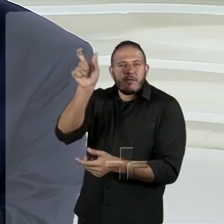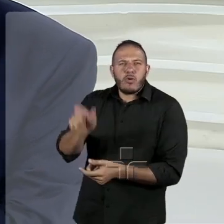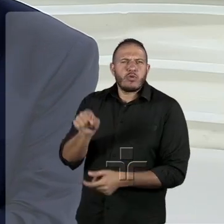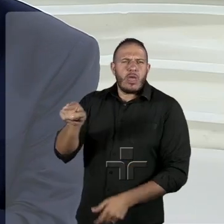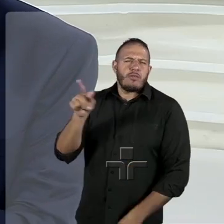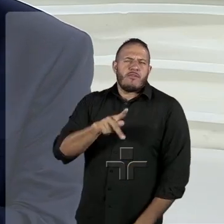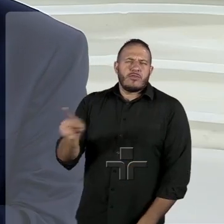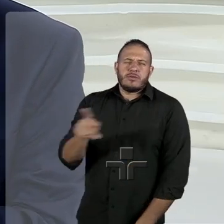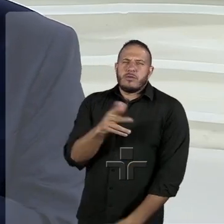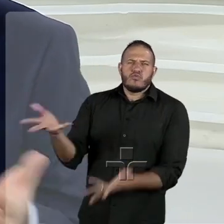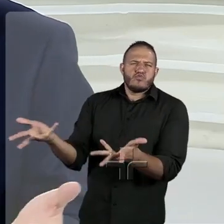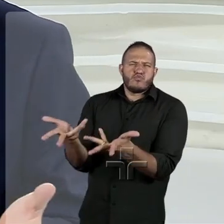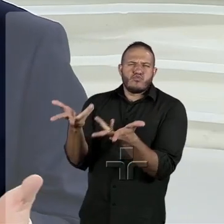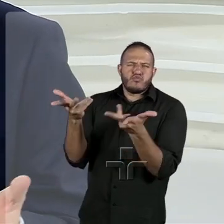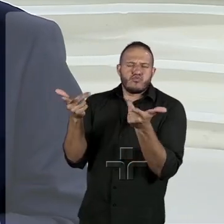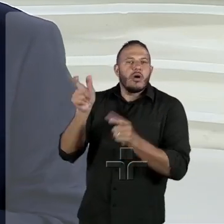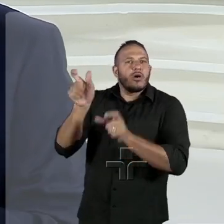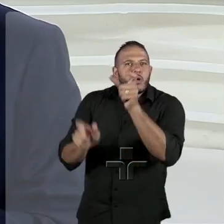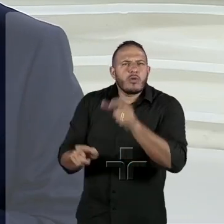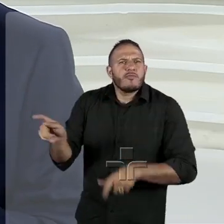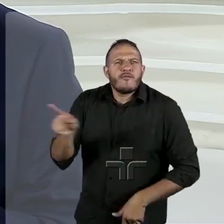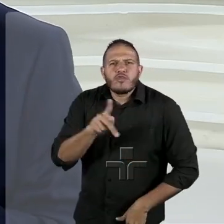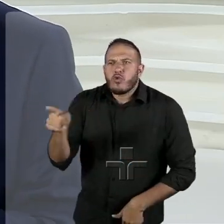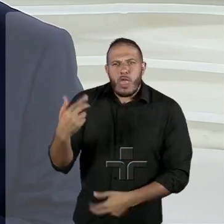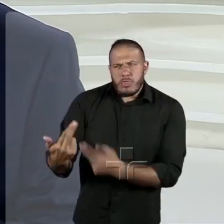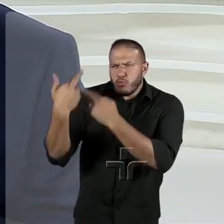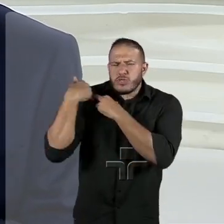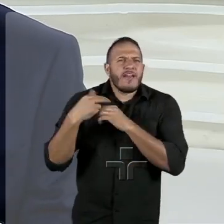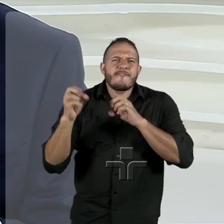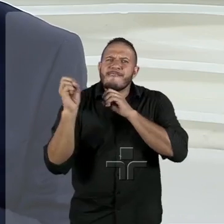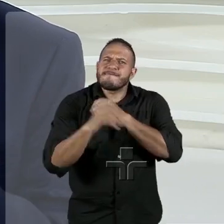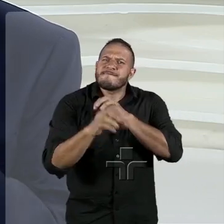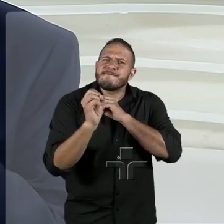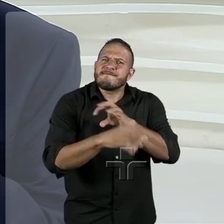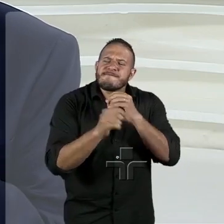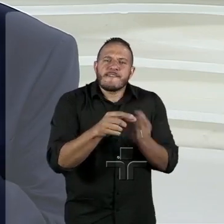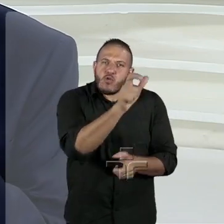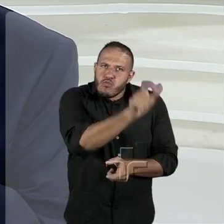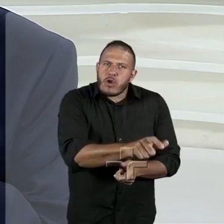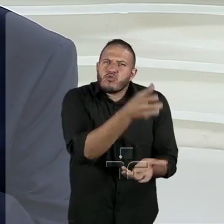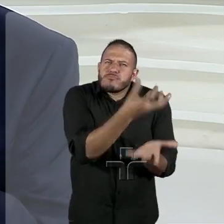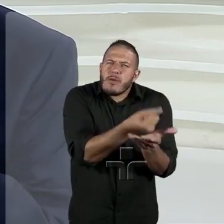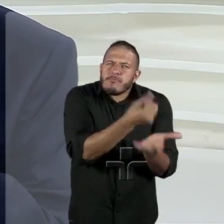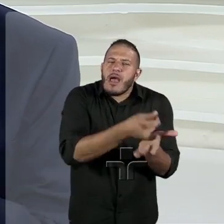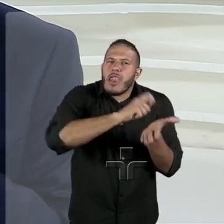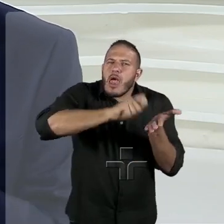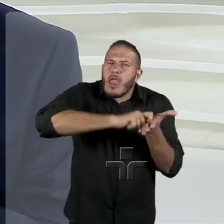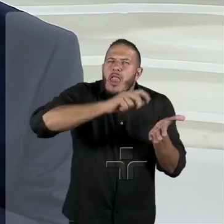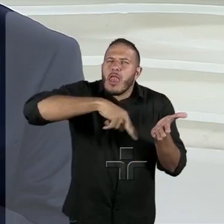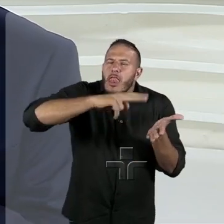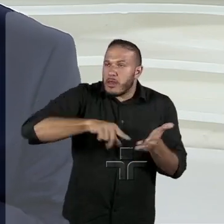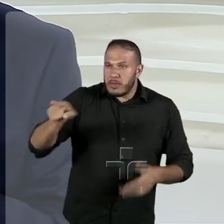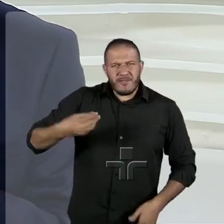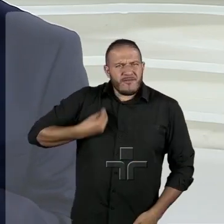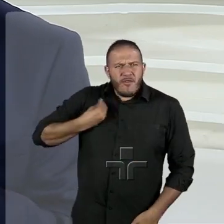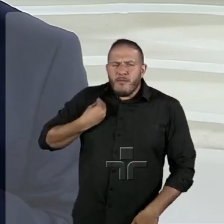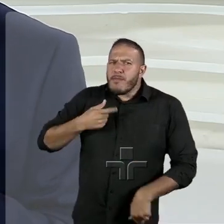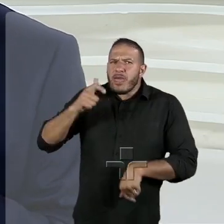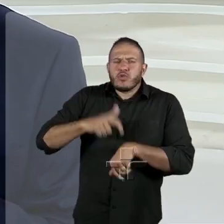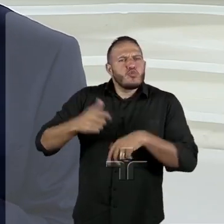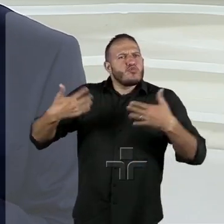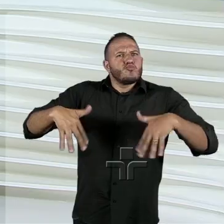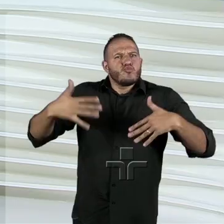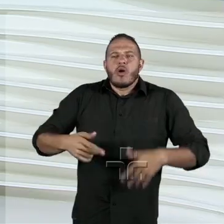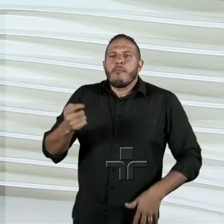da maravilha. O professor que é alfabetizador, por exemplo, que está lá naquela sala de aula, ele vive um momento ímpar que poucas